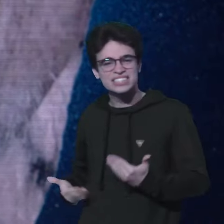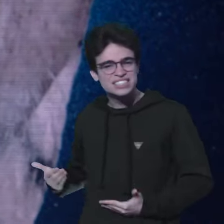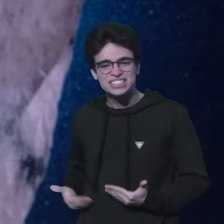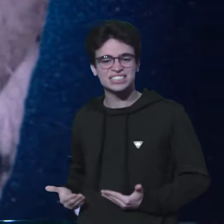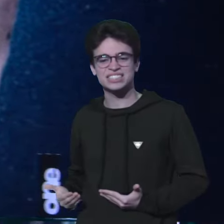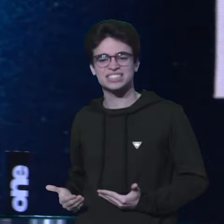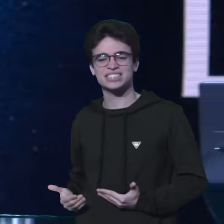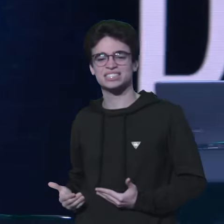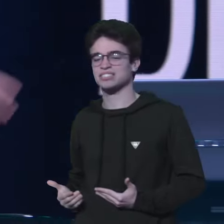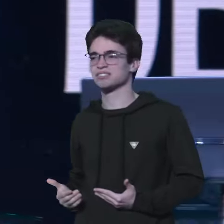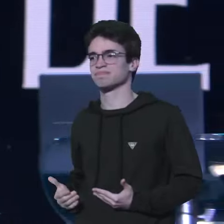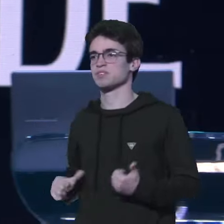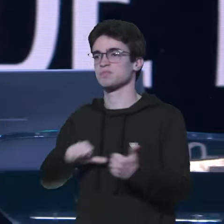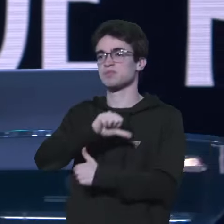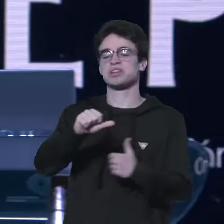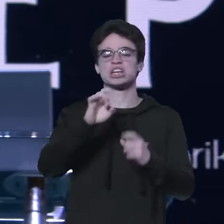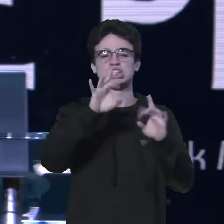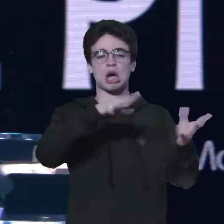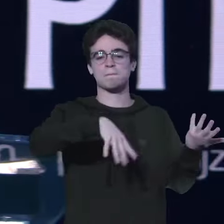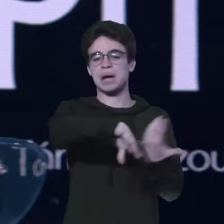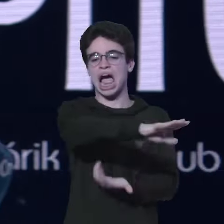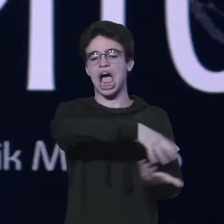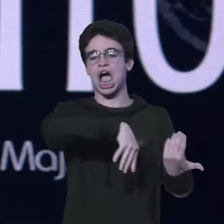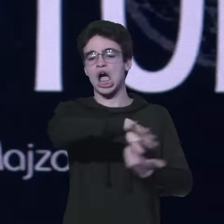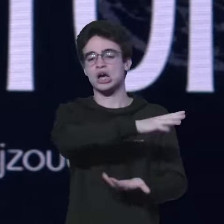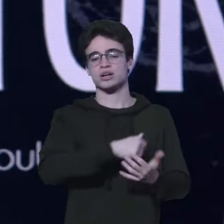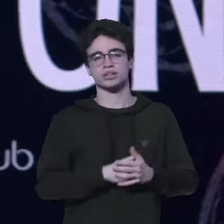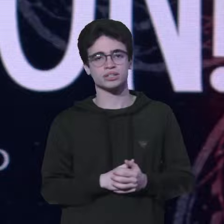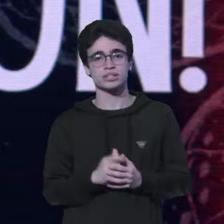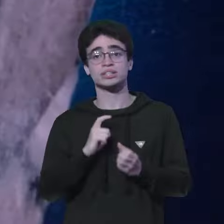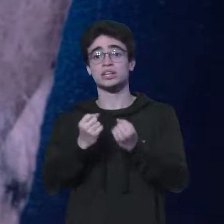sim para você servir a bagunça. Tem vários